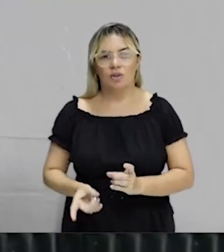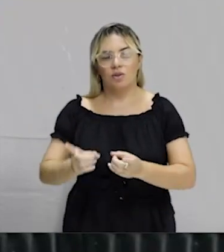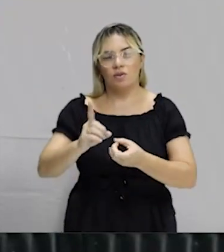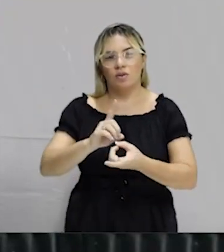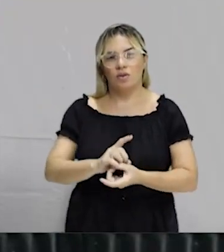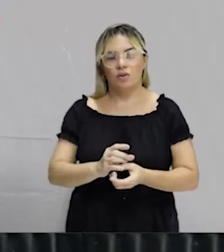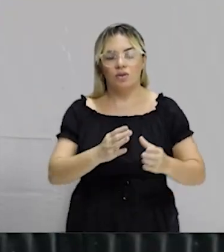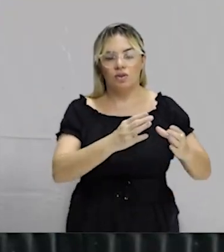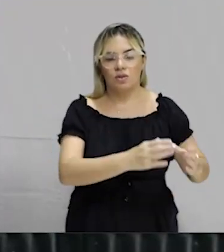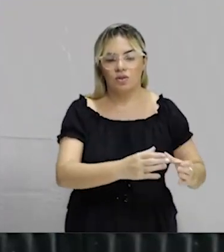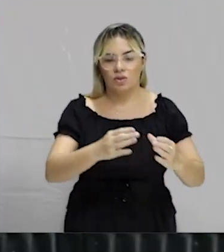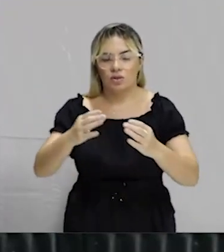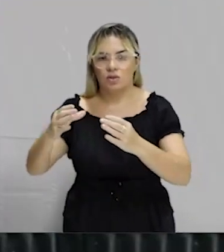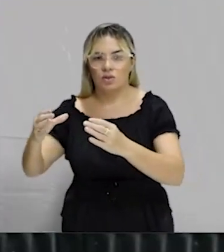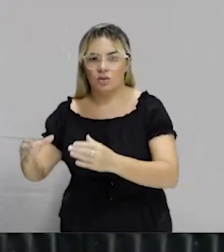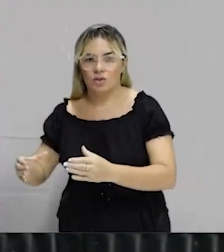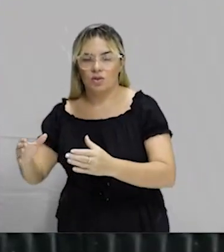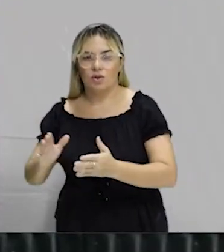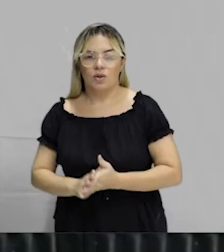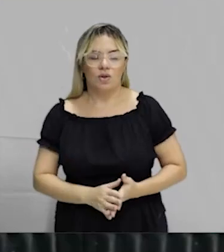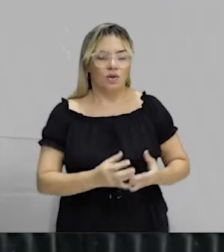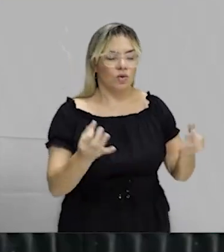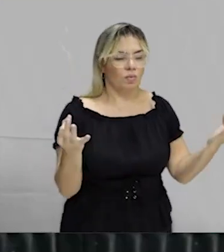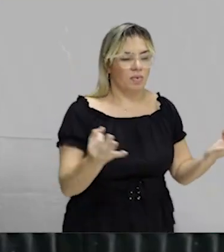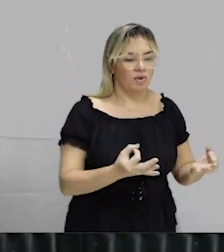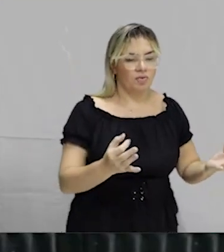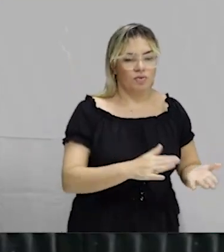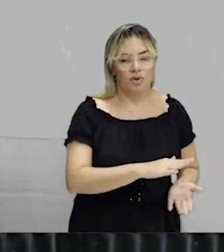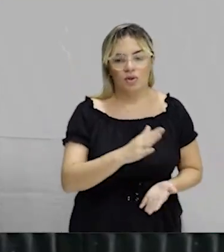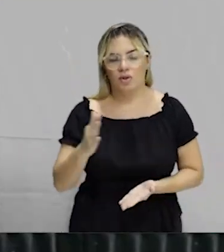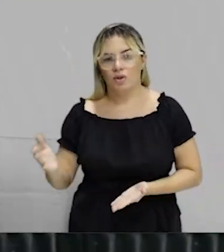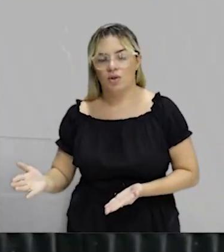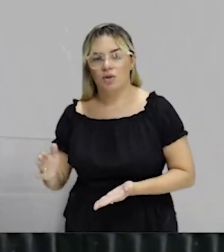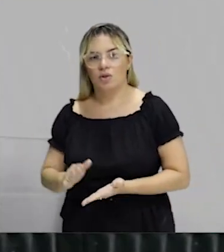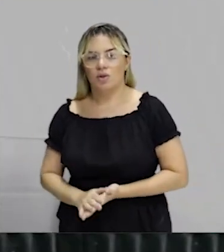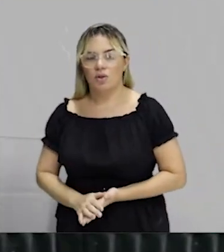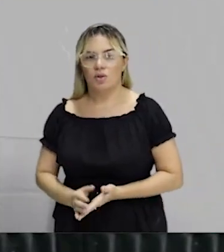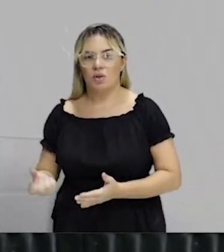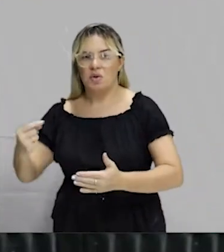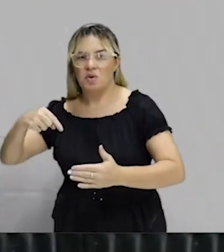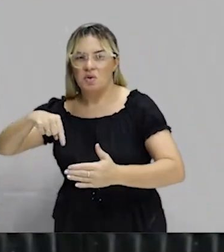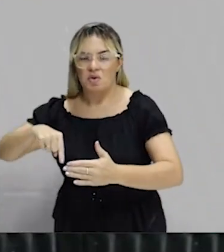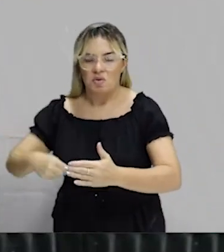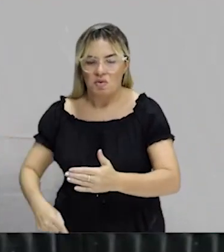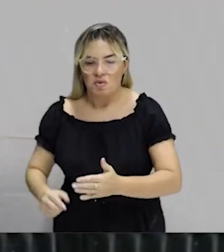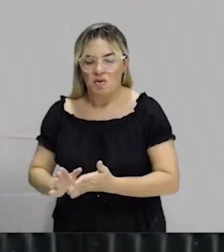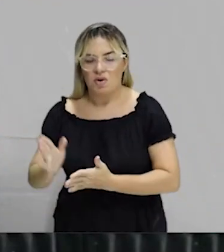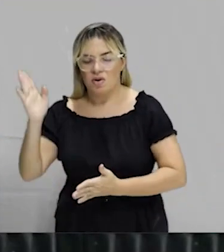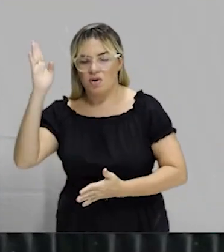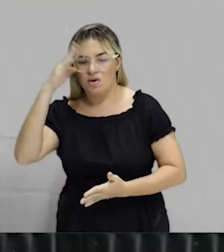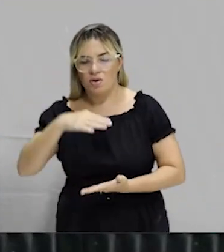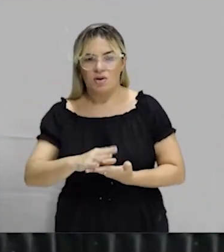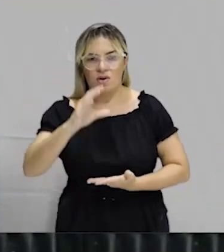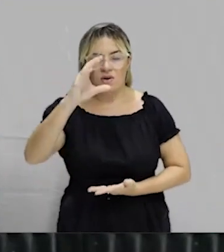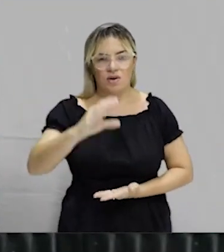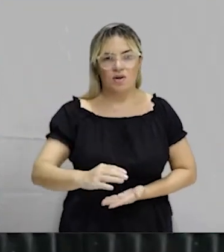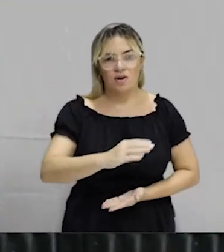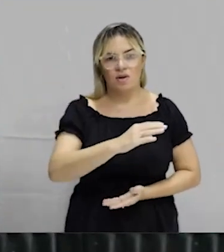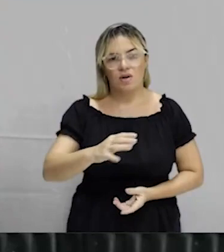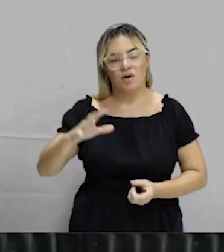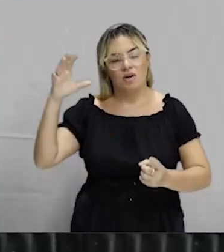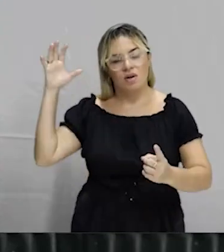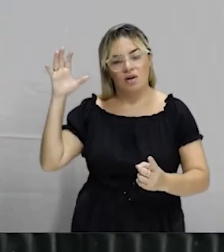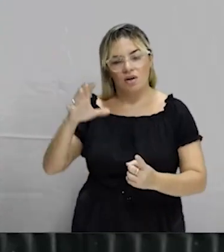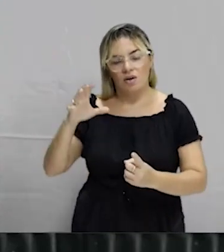purgatório, do juízo final que existe lá no cristianismo, os cristãos, eles teriam